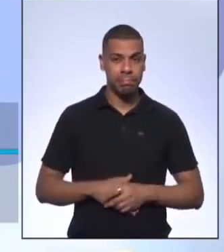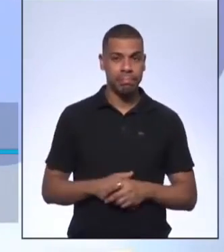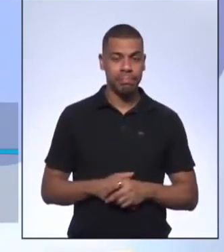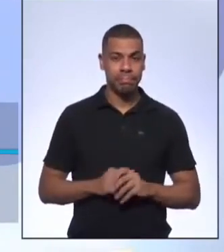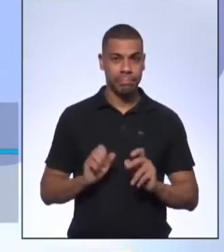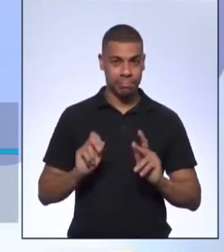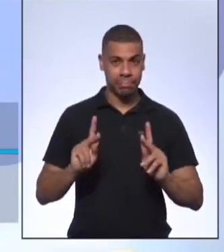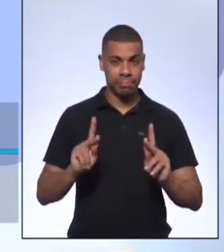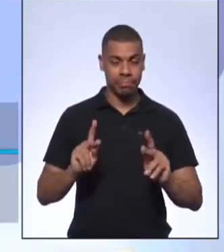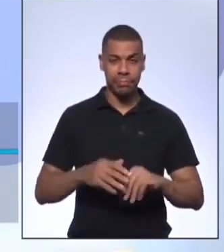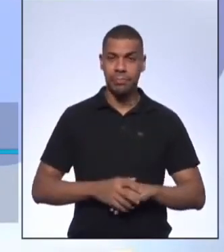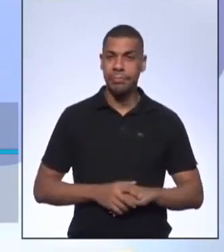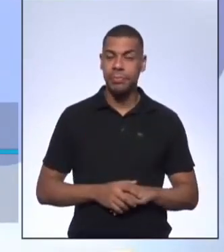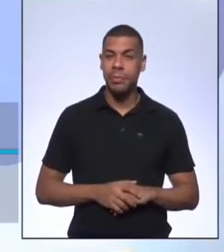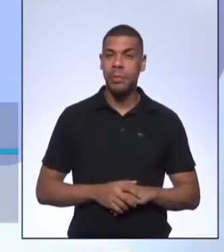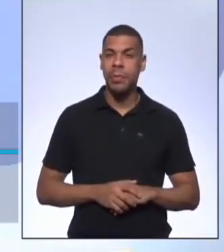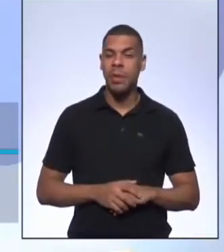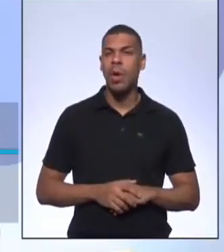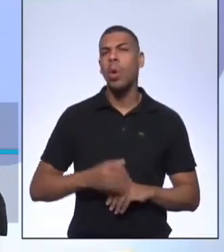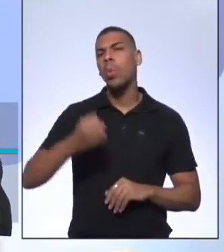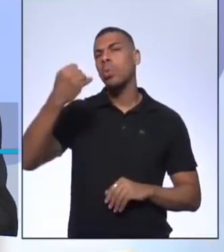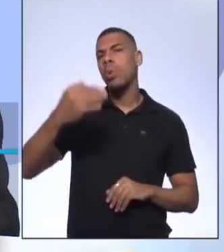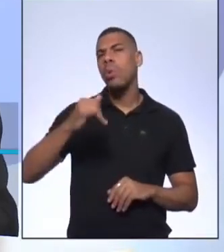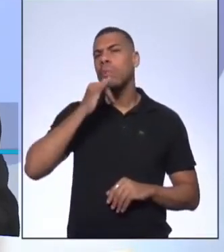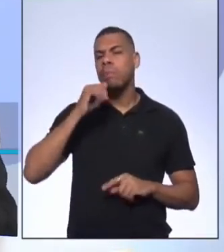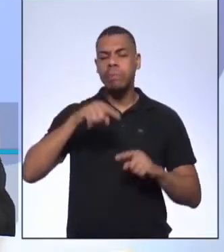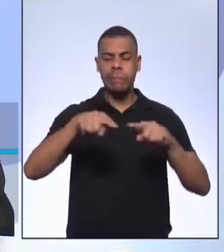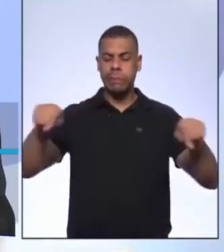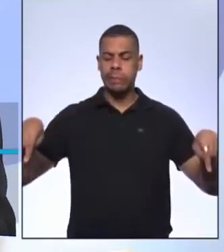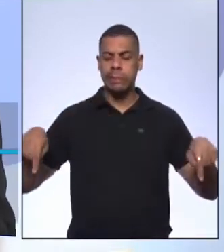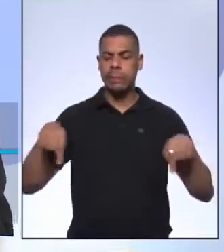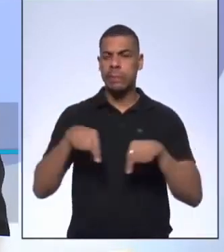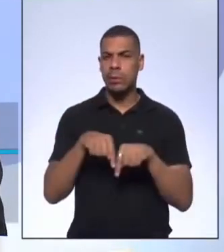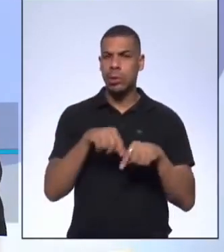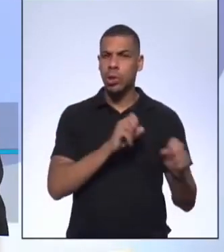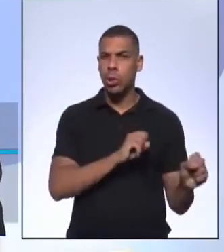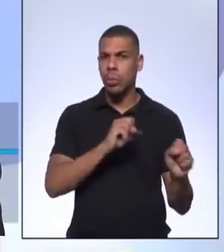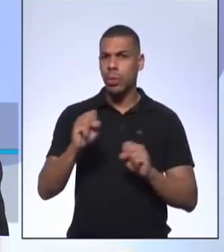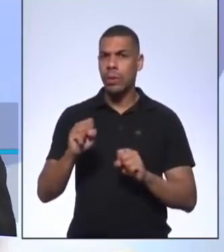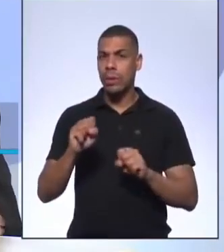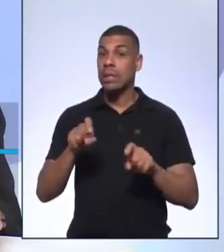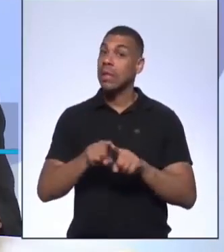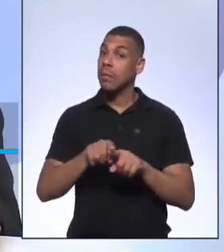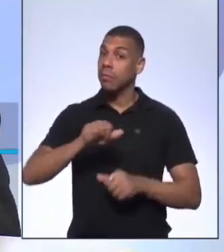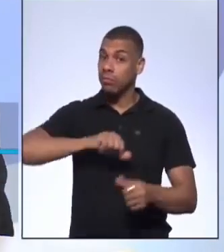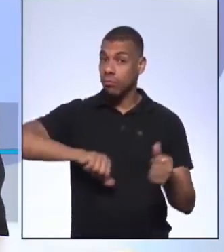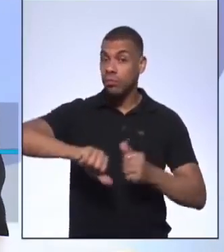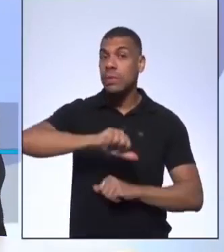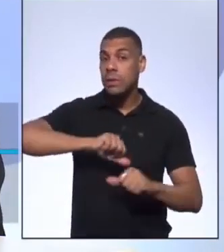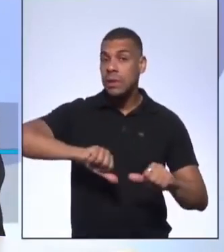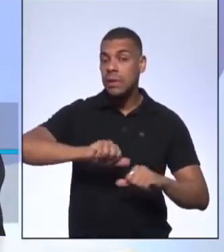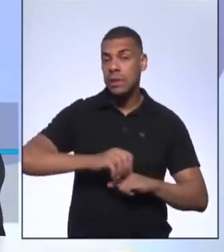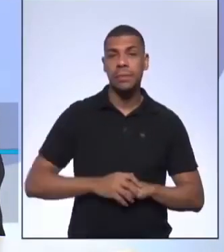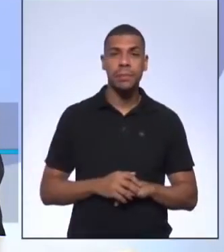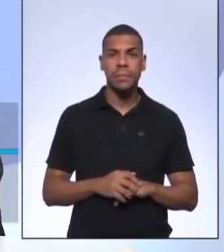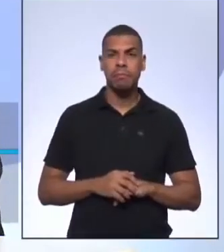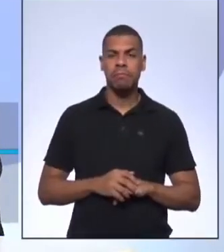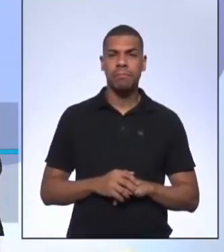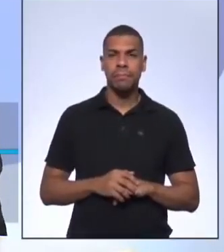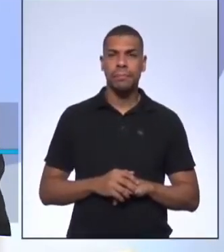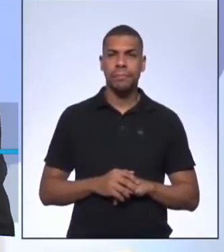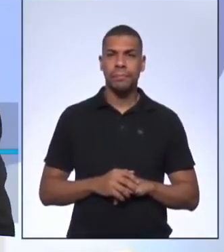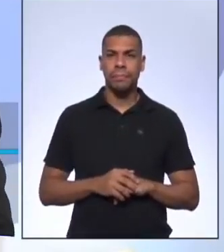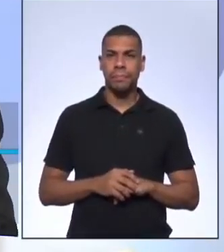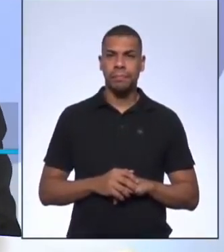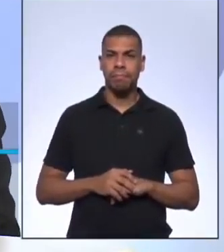nossa aula. E quando nós falamos em território e relações de poder, nós estamos falando em mudanças, né? Por mais que